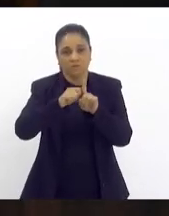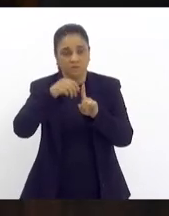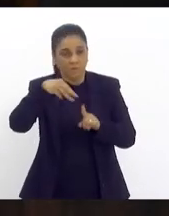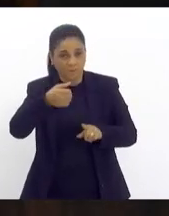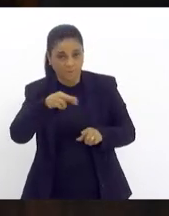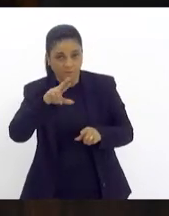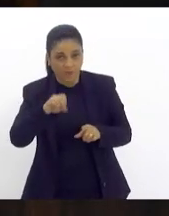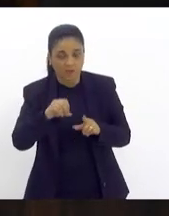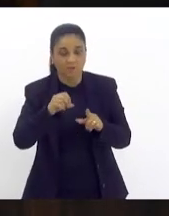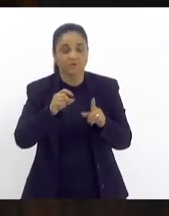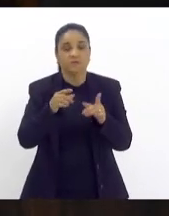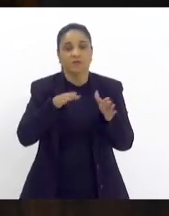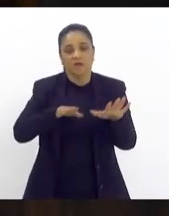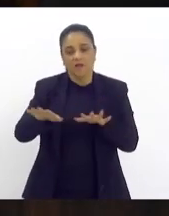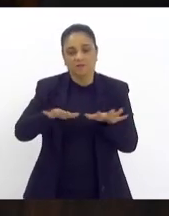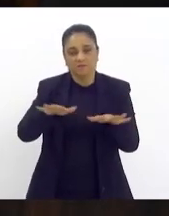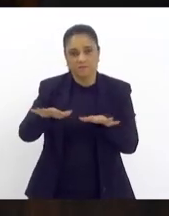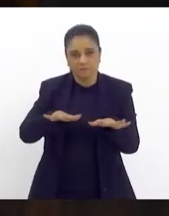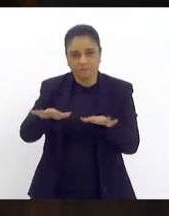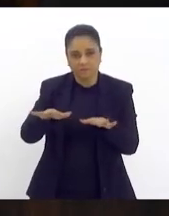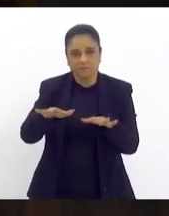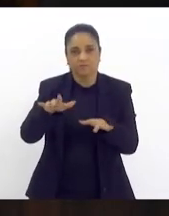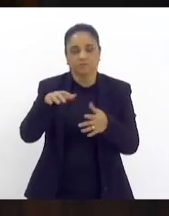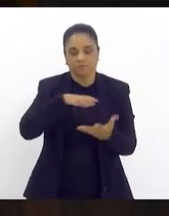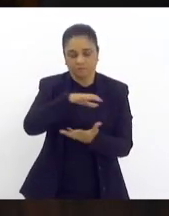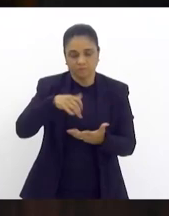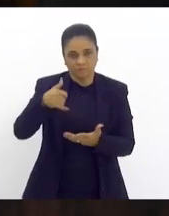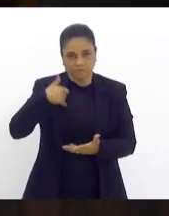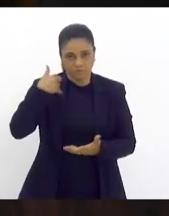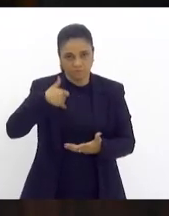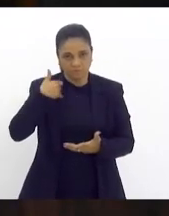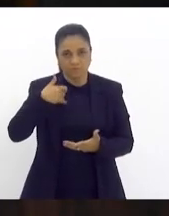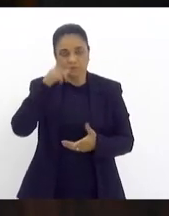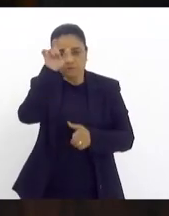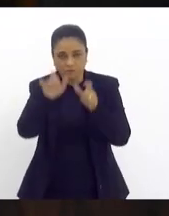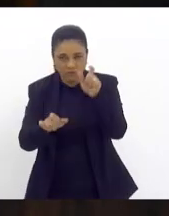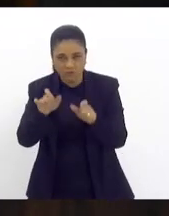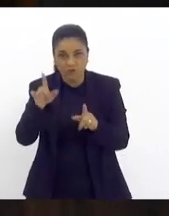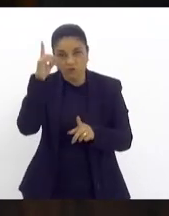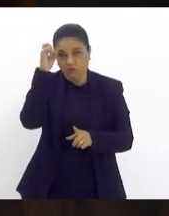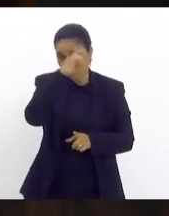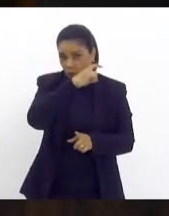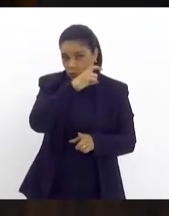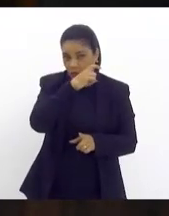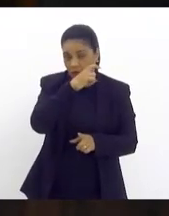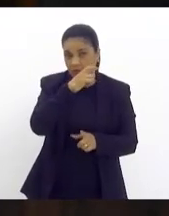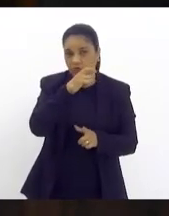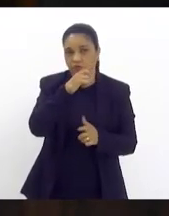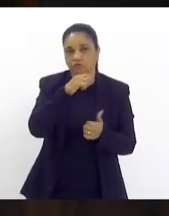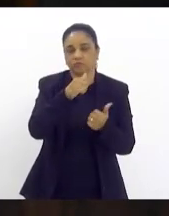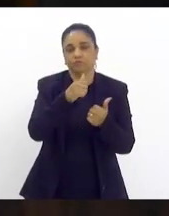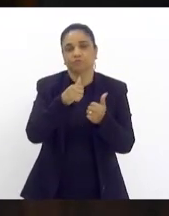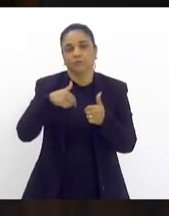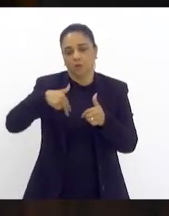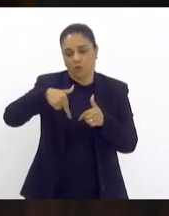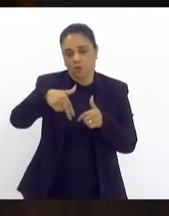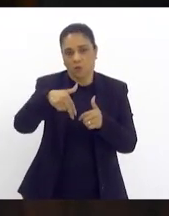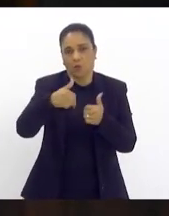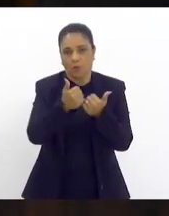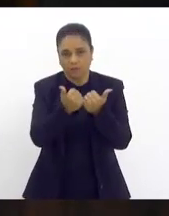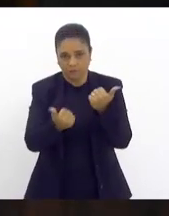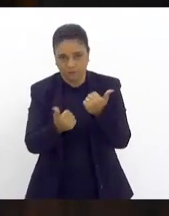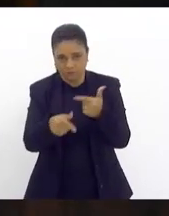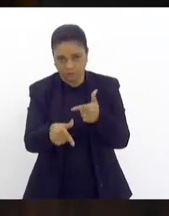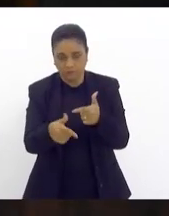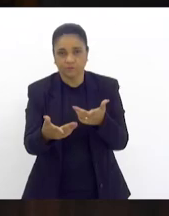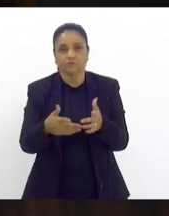a boa acessibilidade de idosos e pessoas com dificuldade de locomoção no transporte coletivo rodoviário na forma que